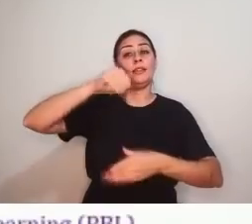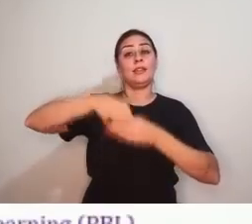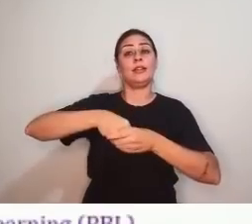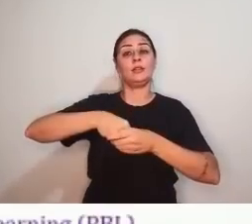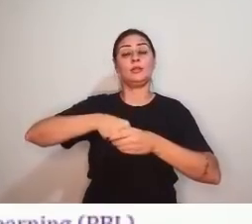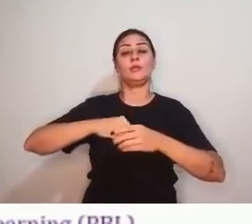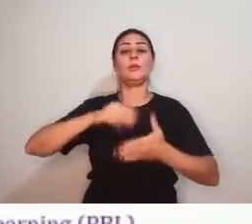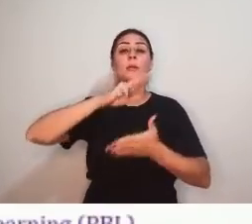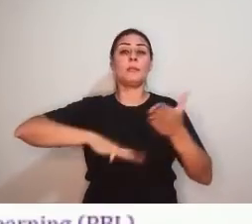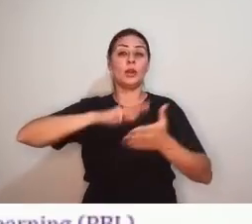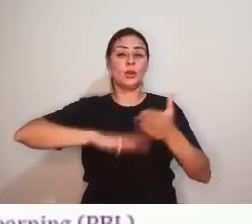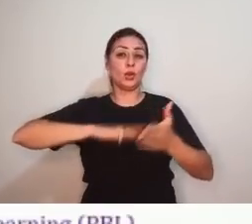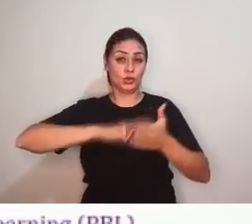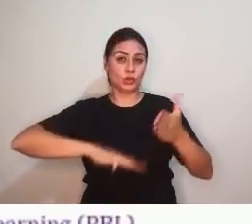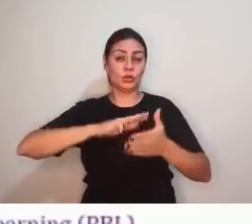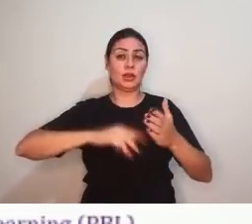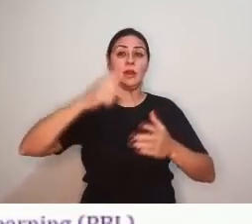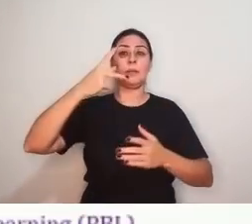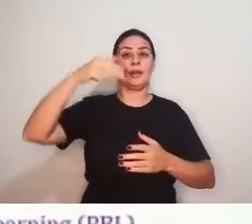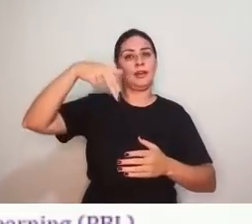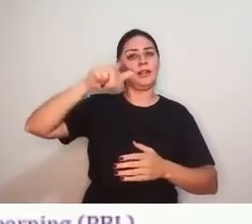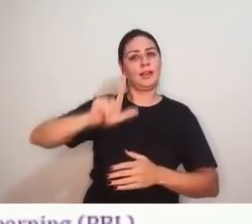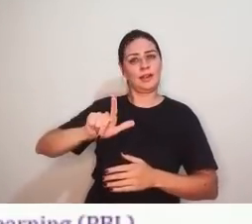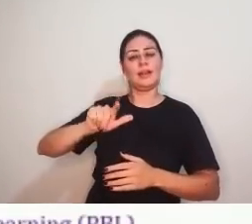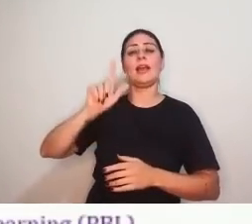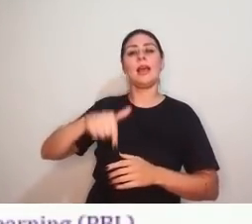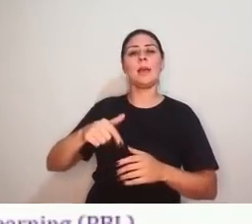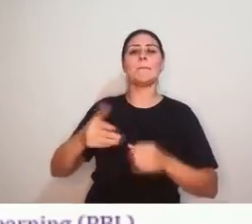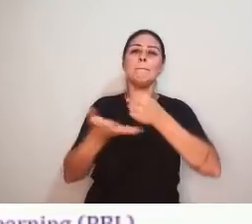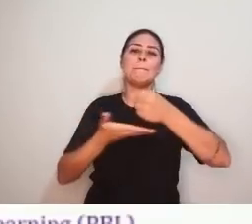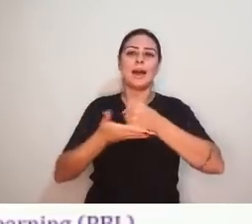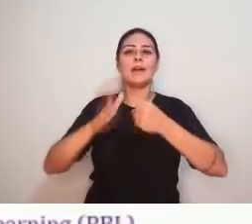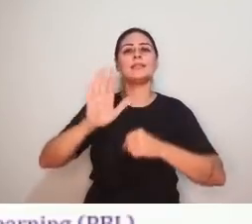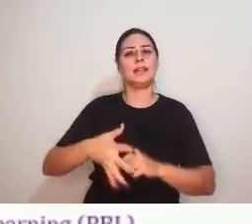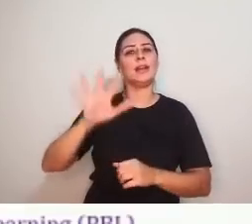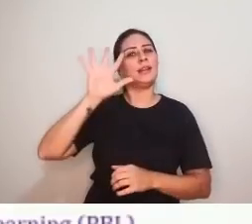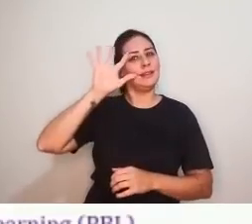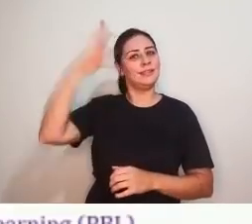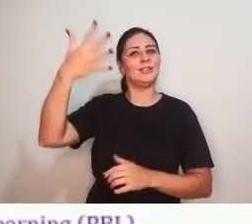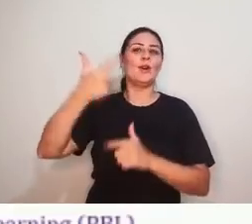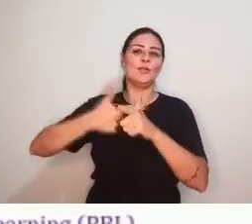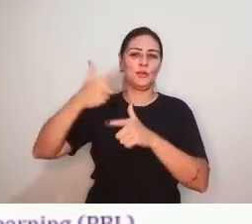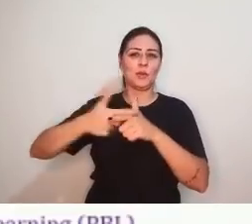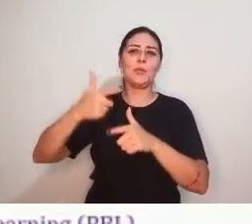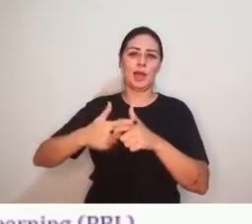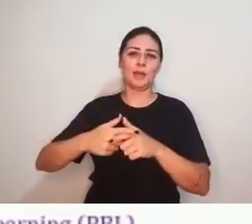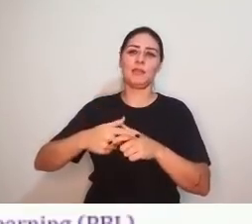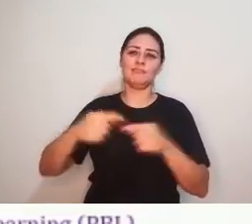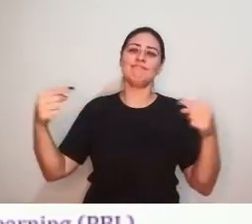traz a metodologia da PBL como o grande pano de fundo, aprendizagem baseada em problemas, né, que vai ao encontro lá